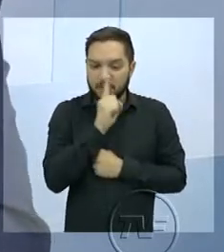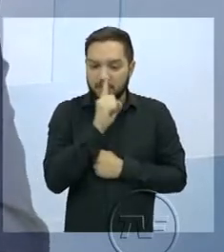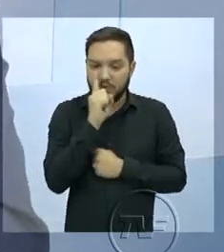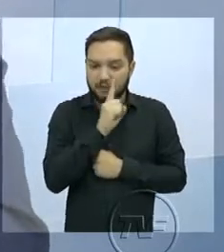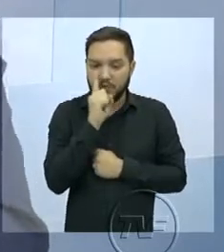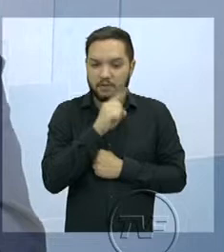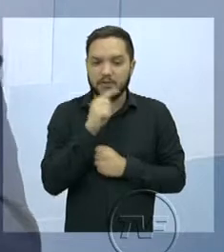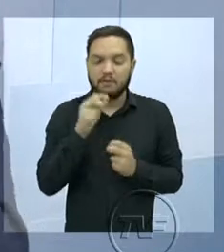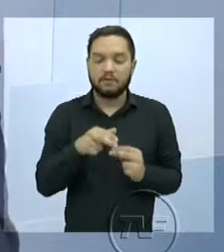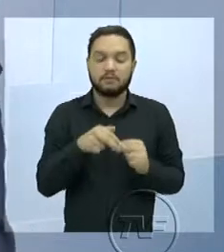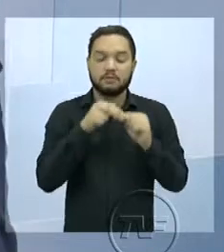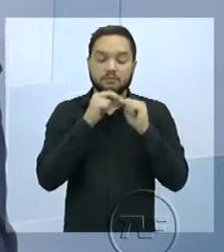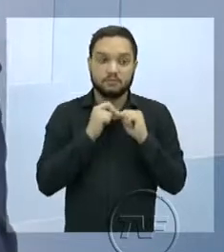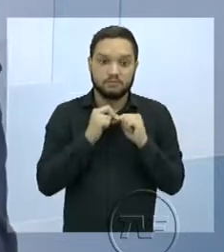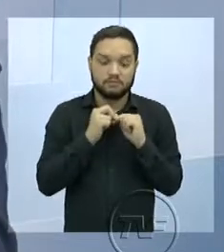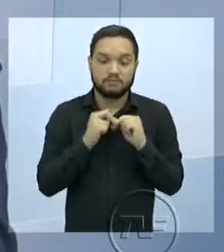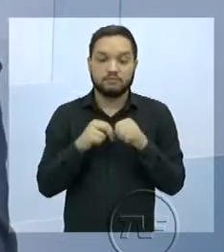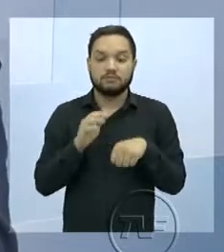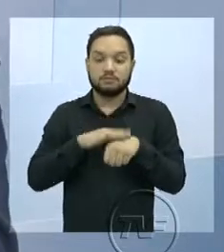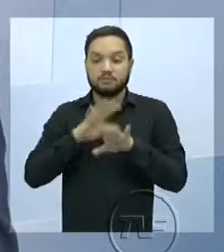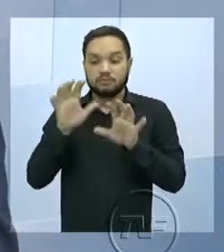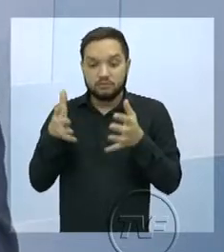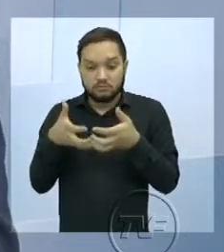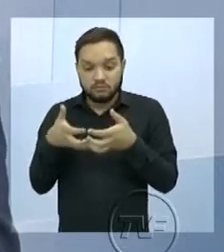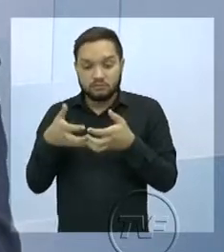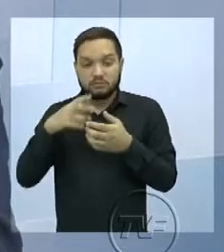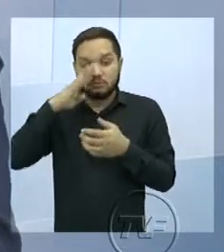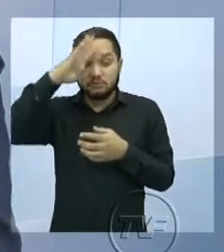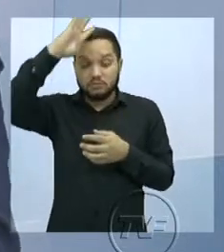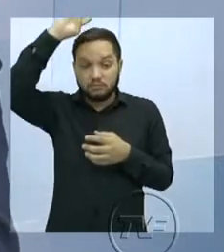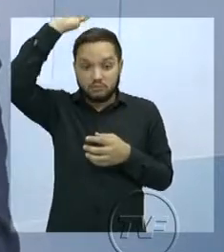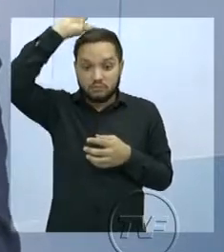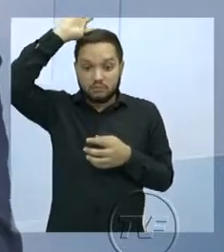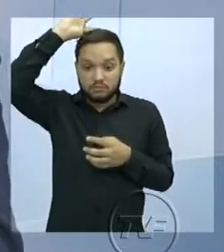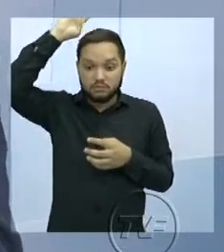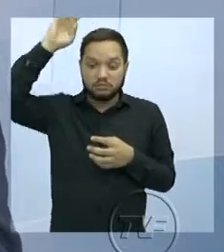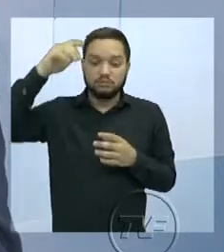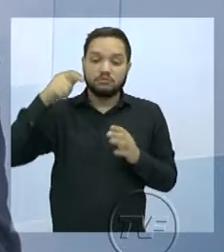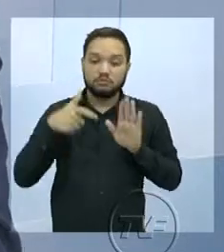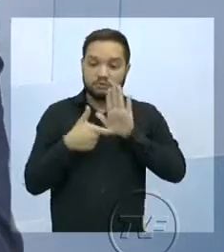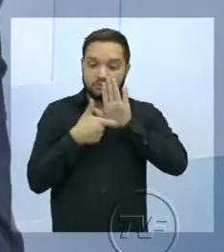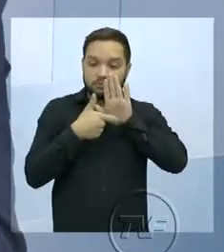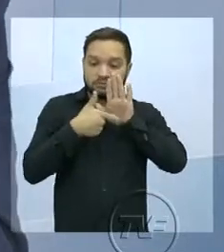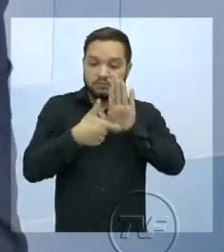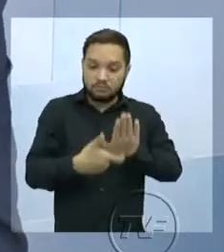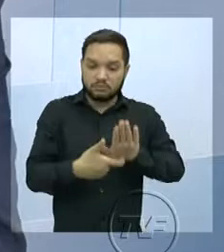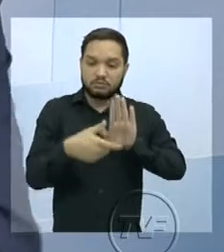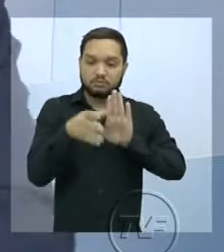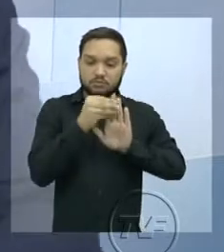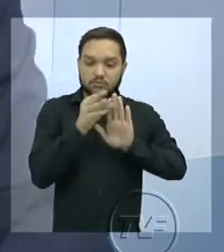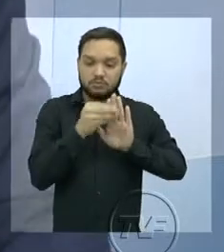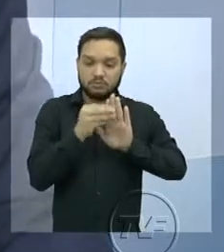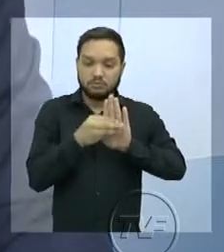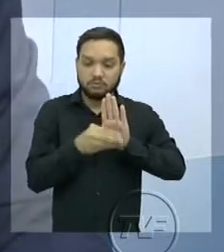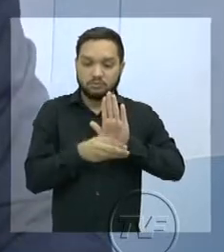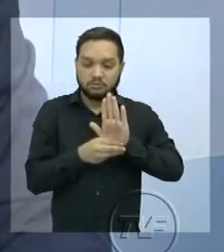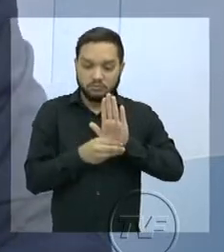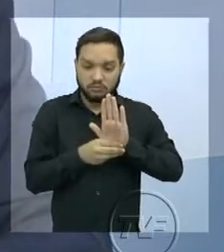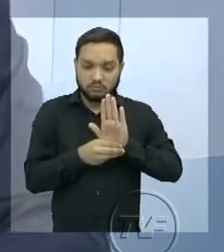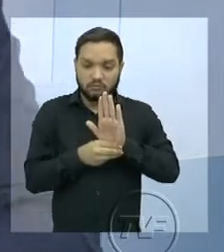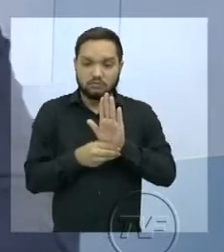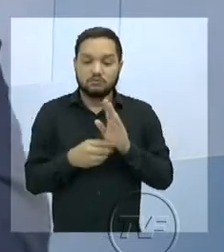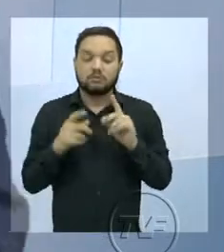levamos o Código da Cidade. O próprio Corpo de Bombeiros fez questão de apresentar essas emendas, as referentes